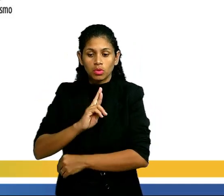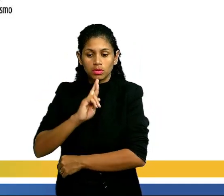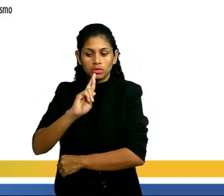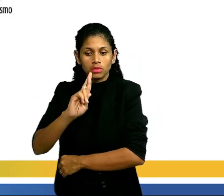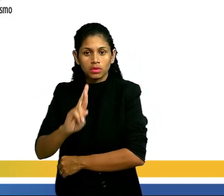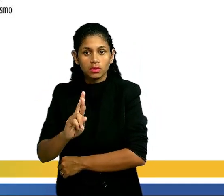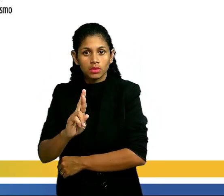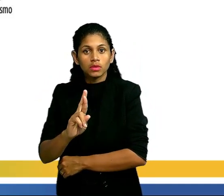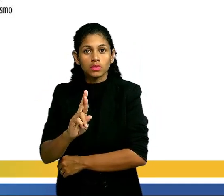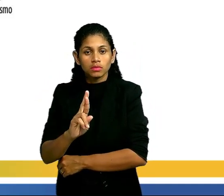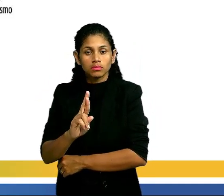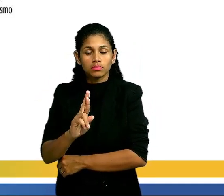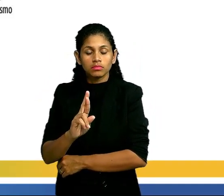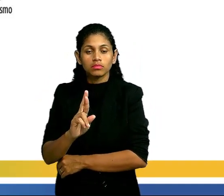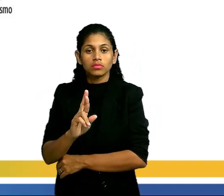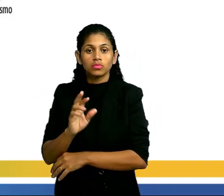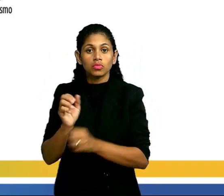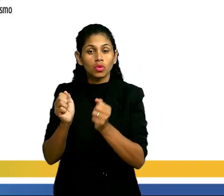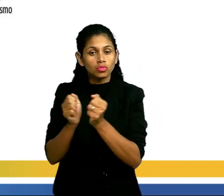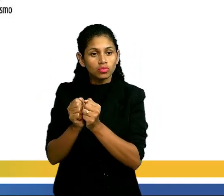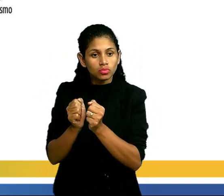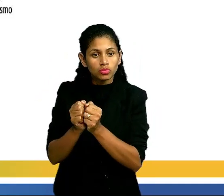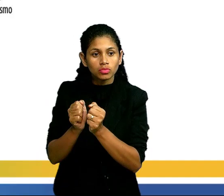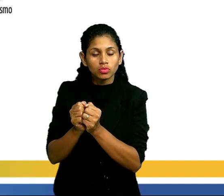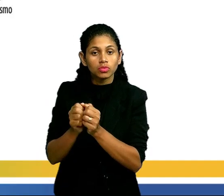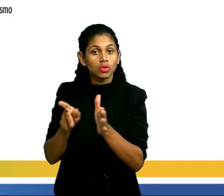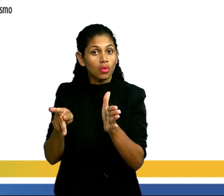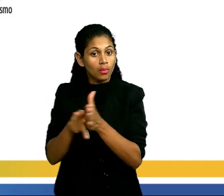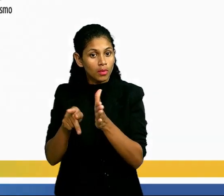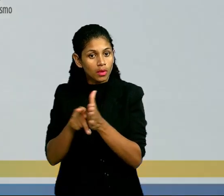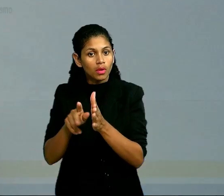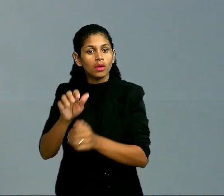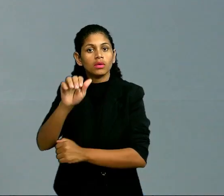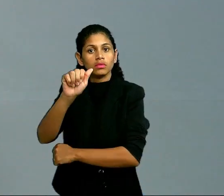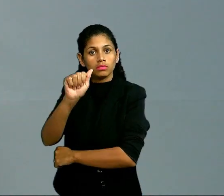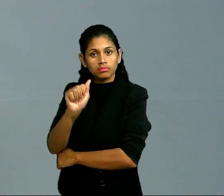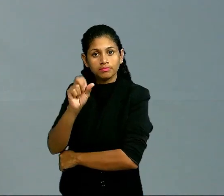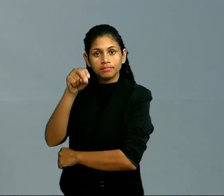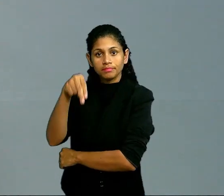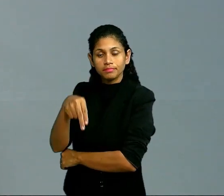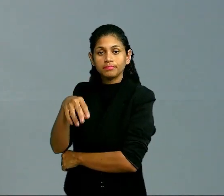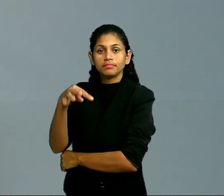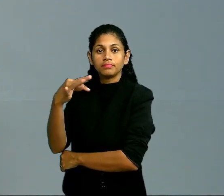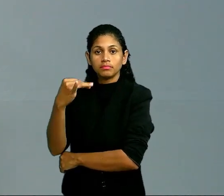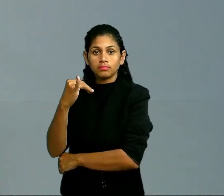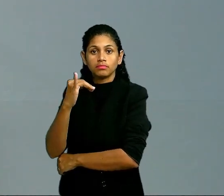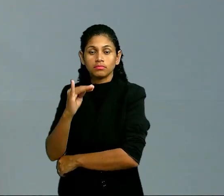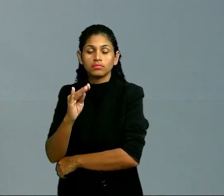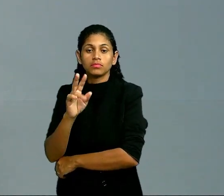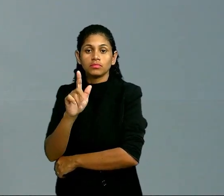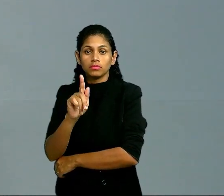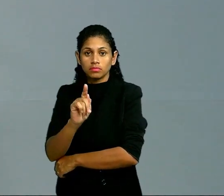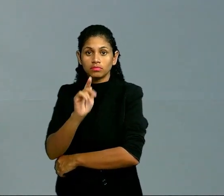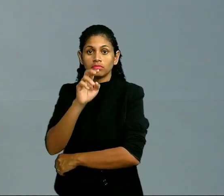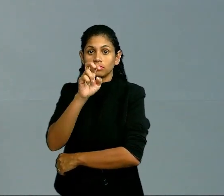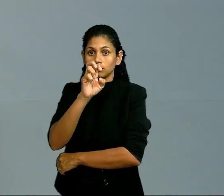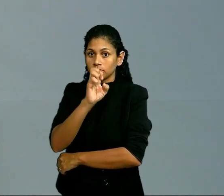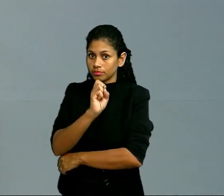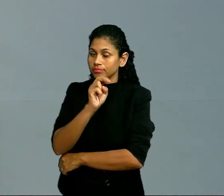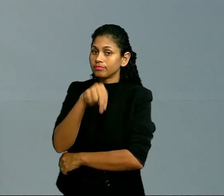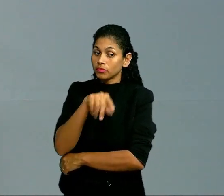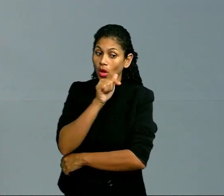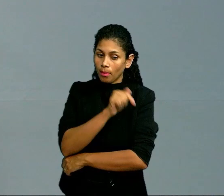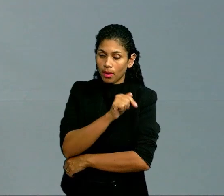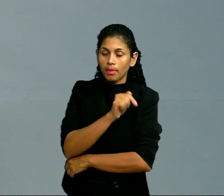Ou seja, ele é composto pelo próprio antígeno. Sim, quando eu tomo a vacina, eu estou tomando o